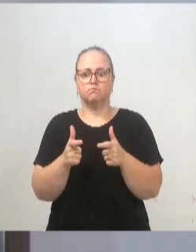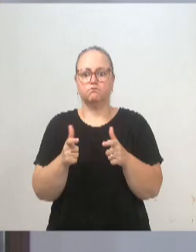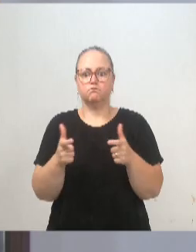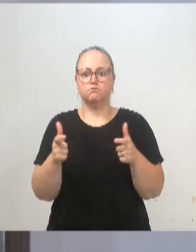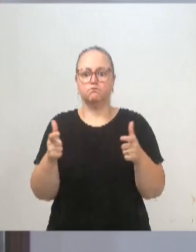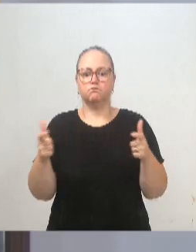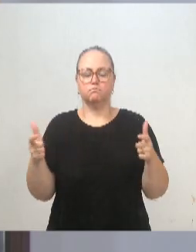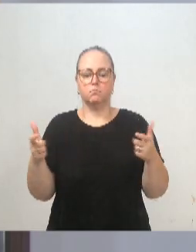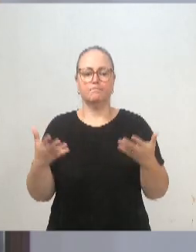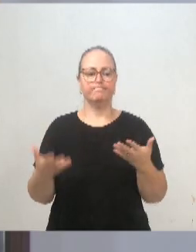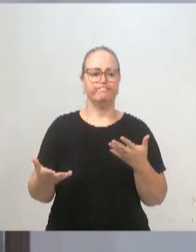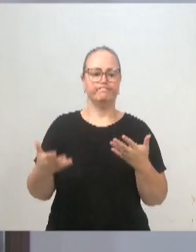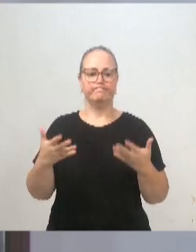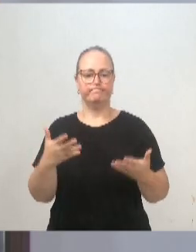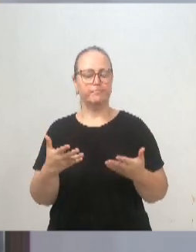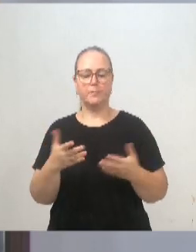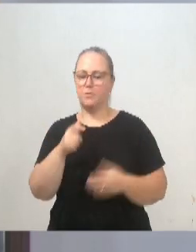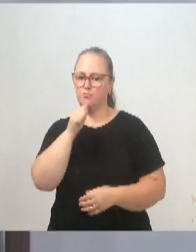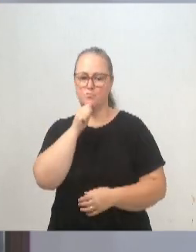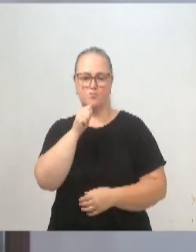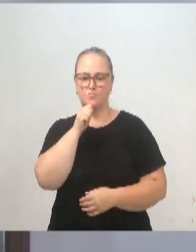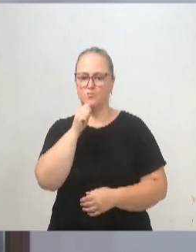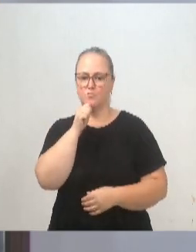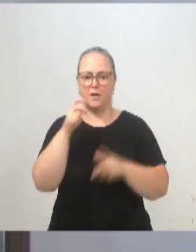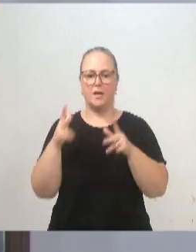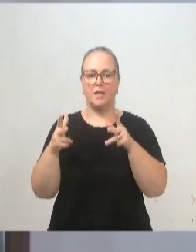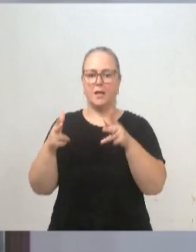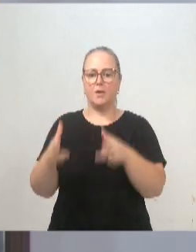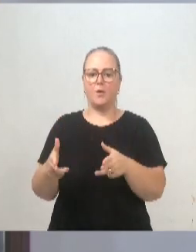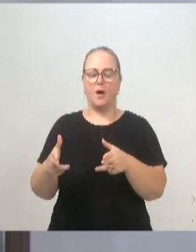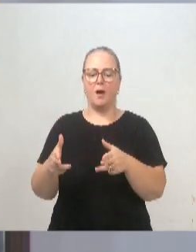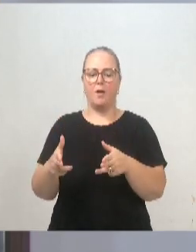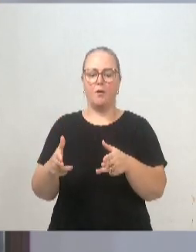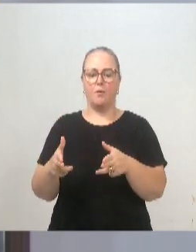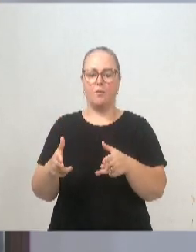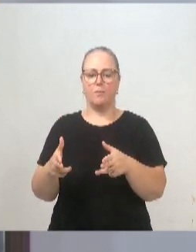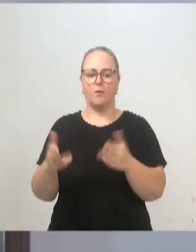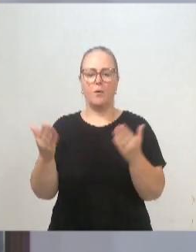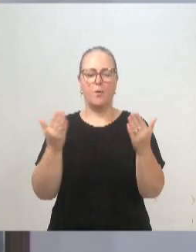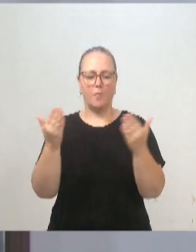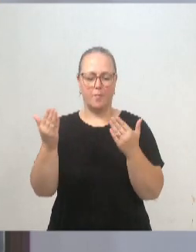não acompanha o crescimento das nossas